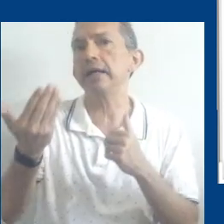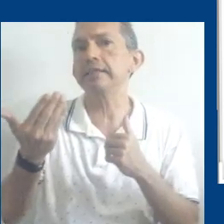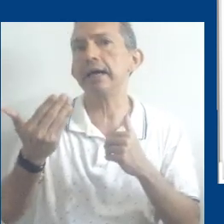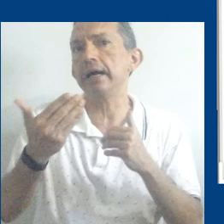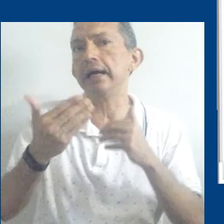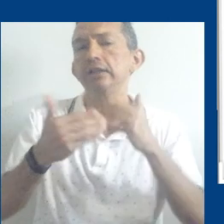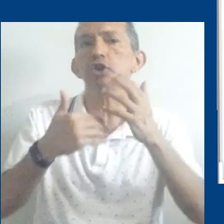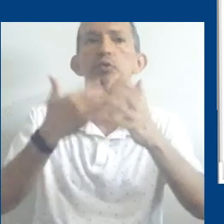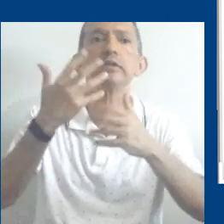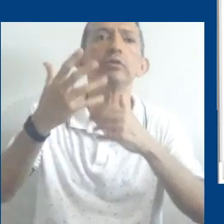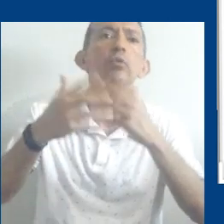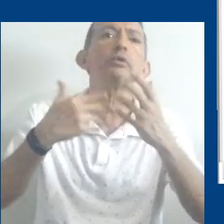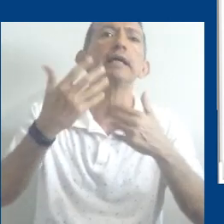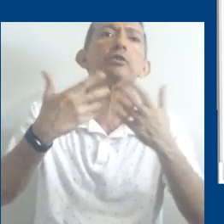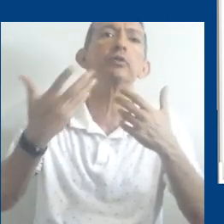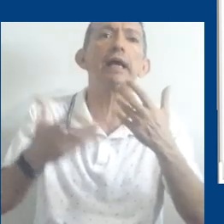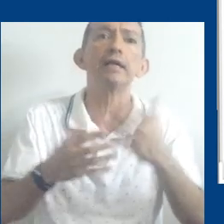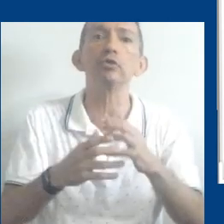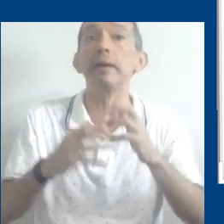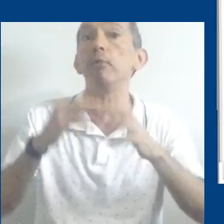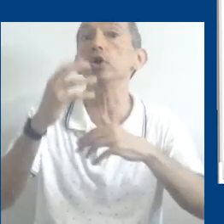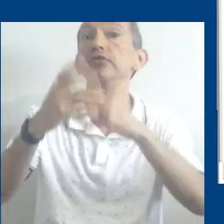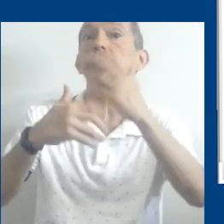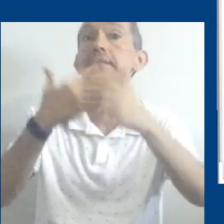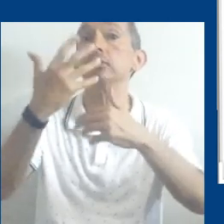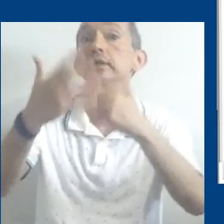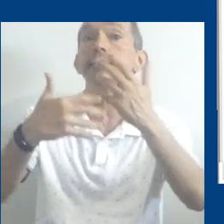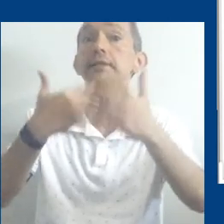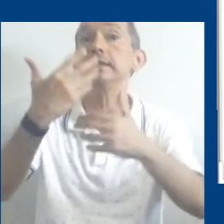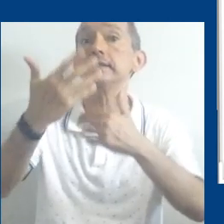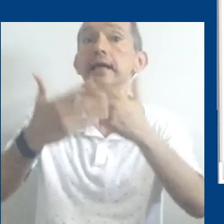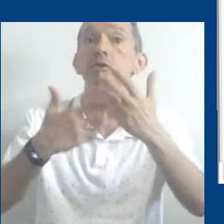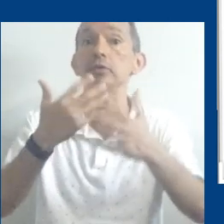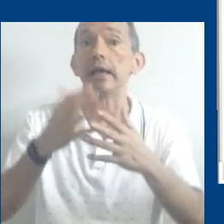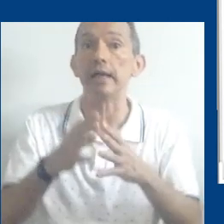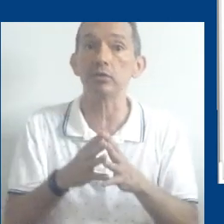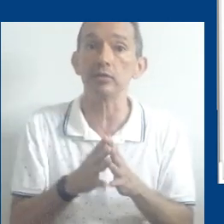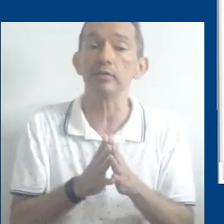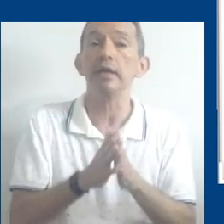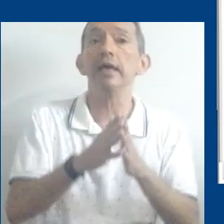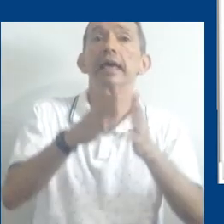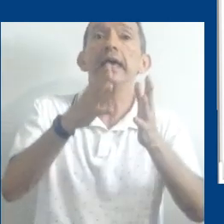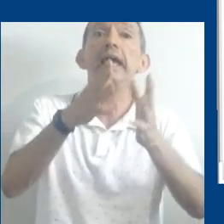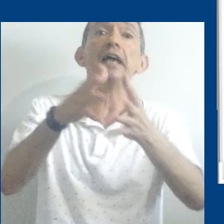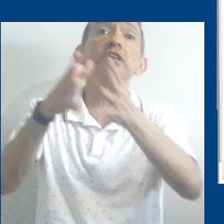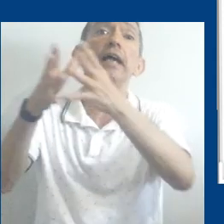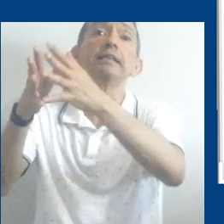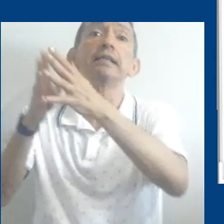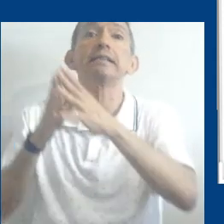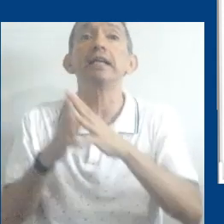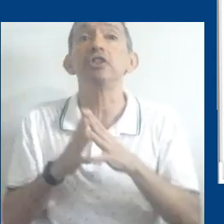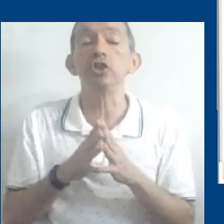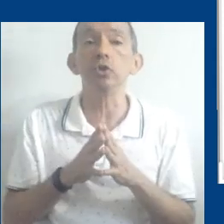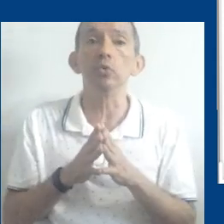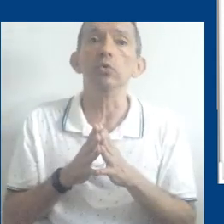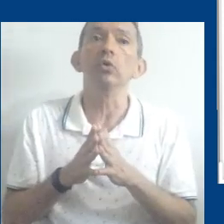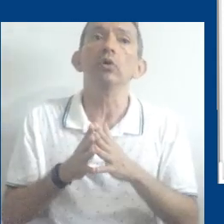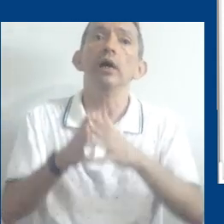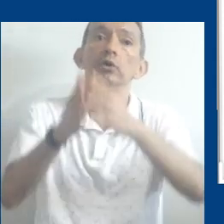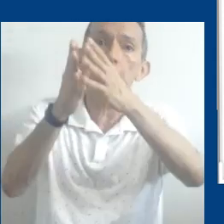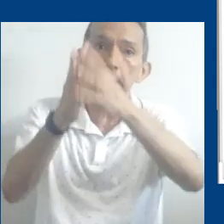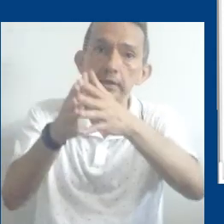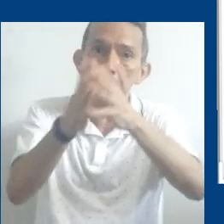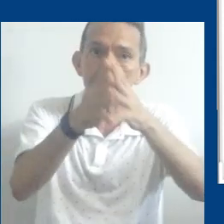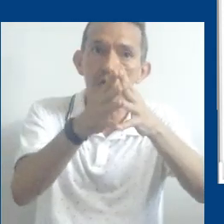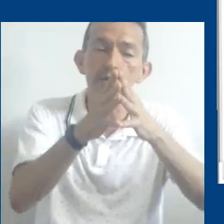quem faz a destruição de alguns ácidos graxos, da modificação desses ácidos graxos em radicais acetil,